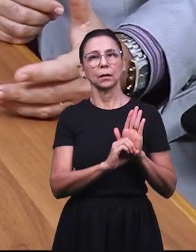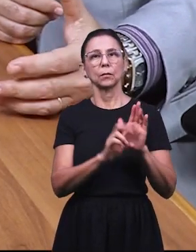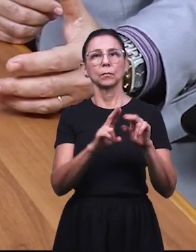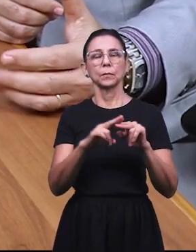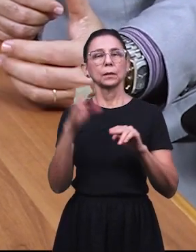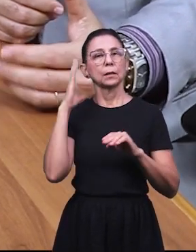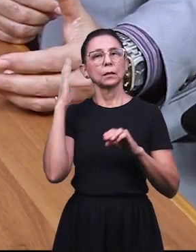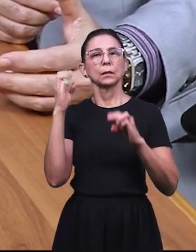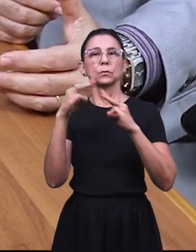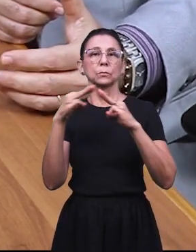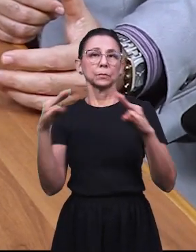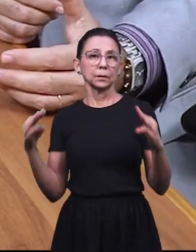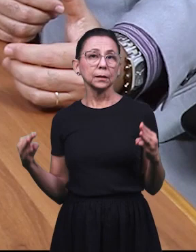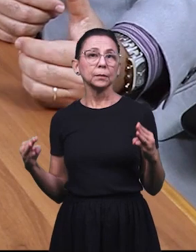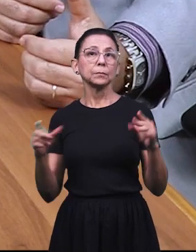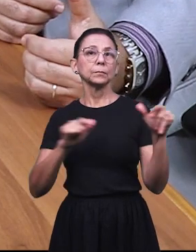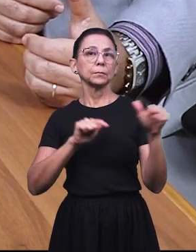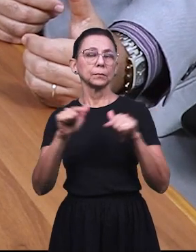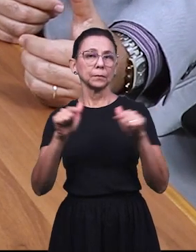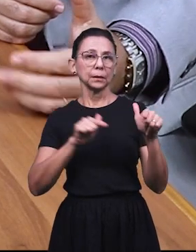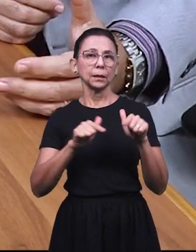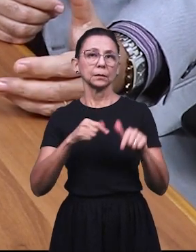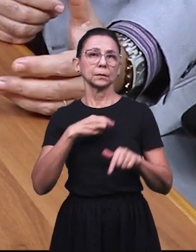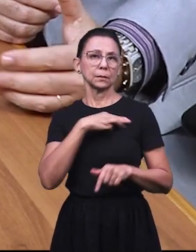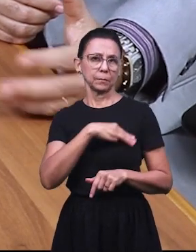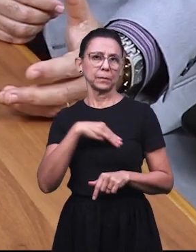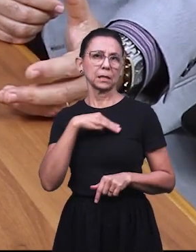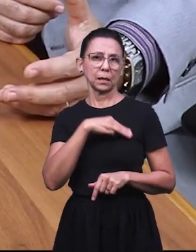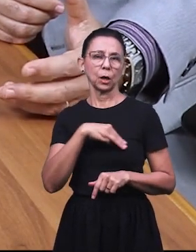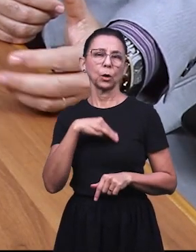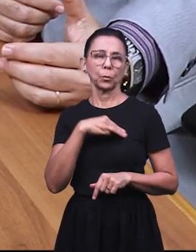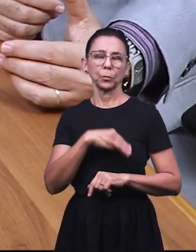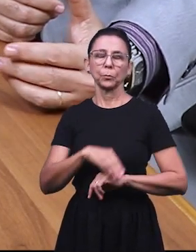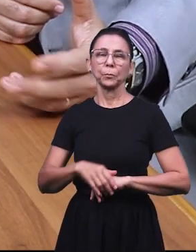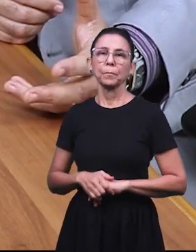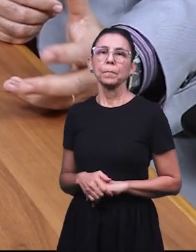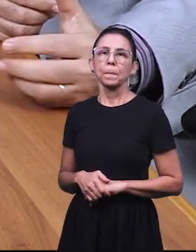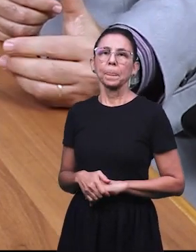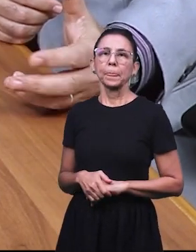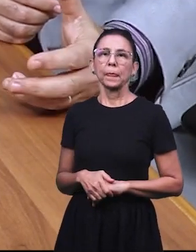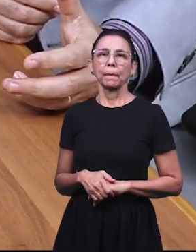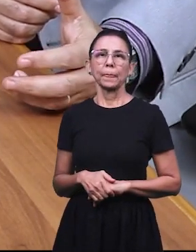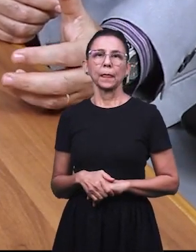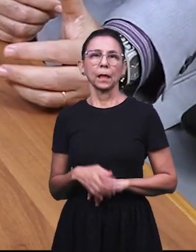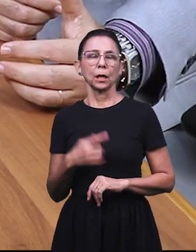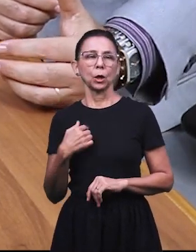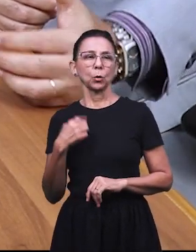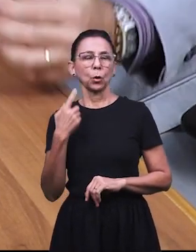oficialmente pela Rádio Manaim para poder fazer um trabalho, né?